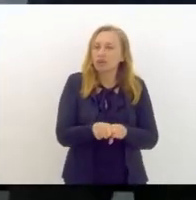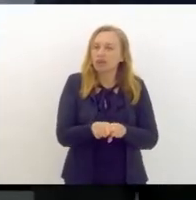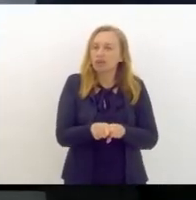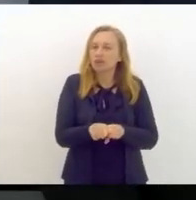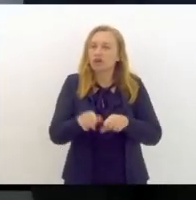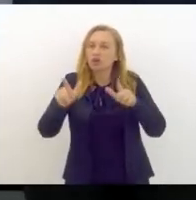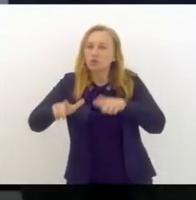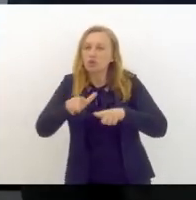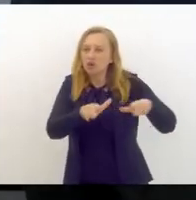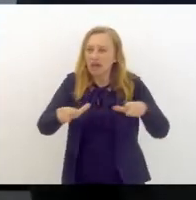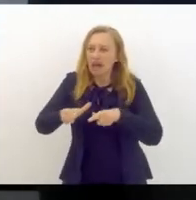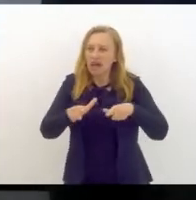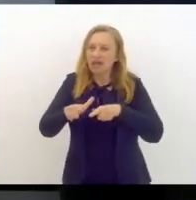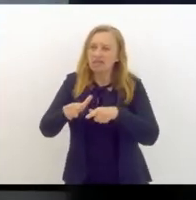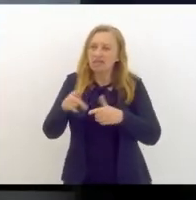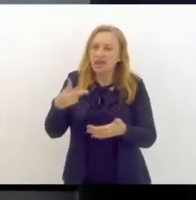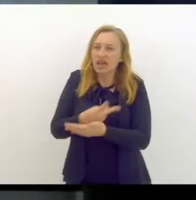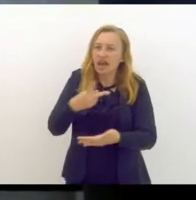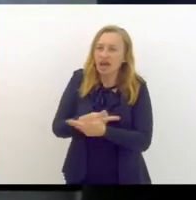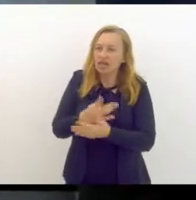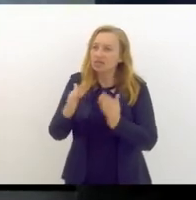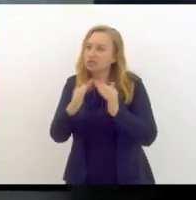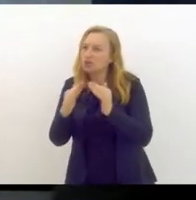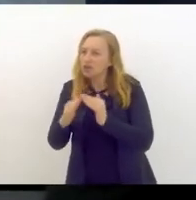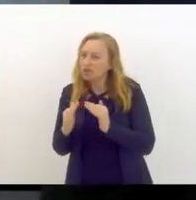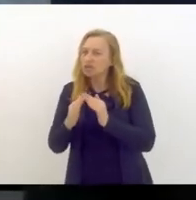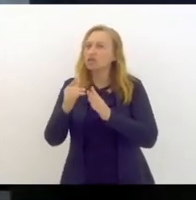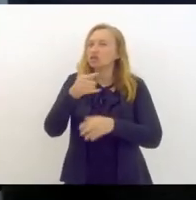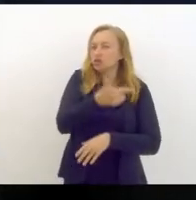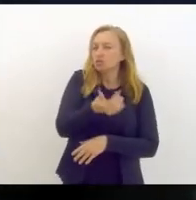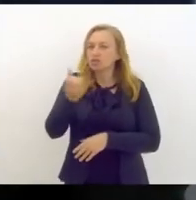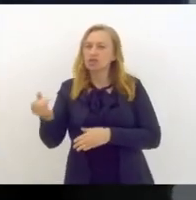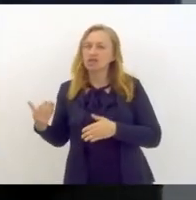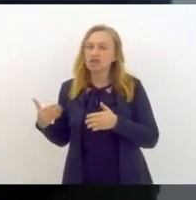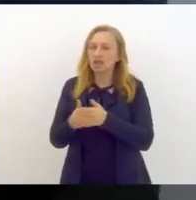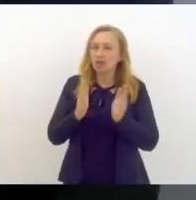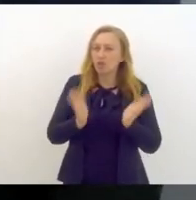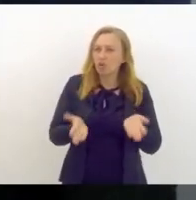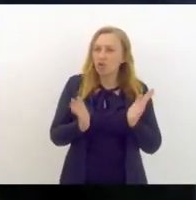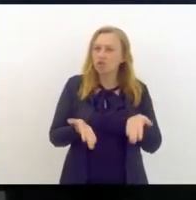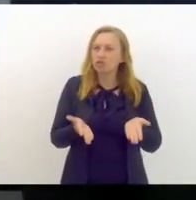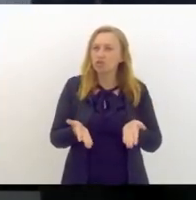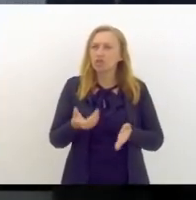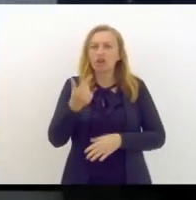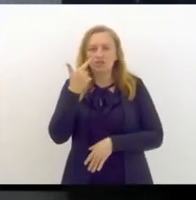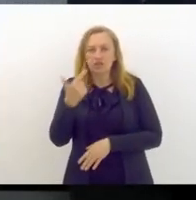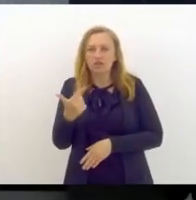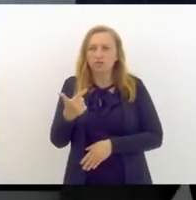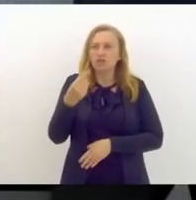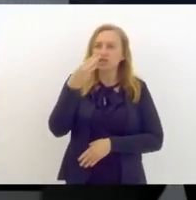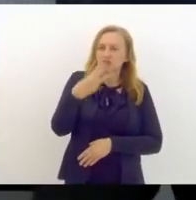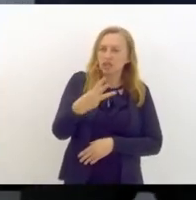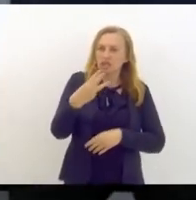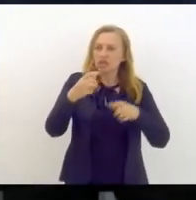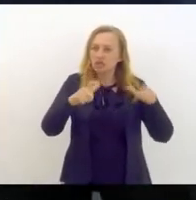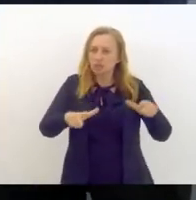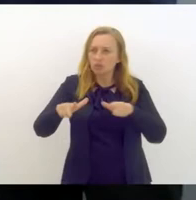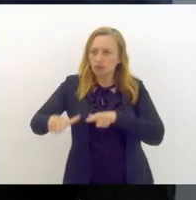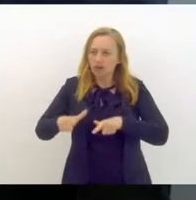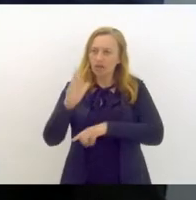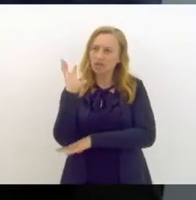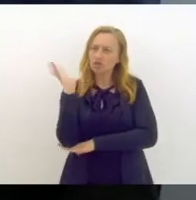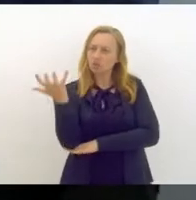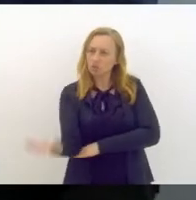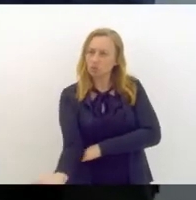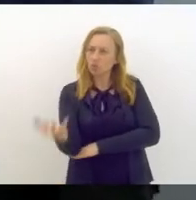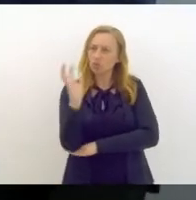em faixa marginal de proteção. Durante 2016 para cá, nós já deflagramos 3 operações de demolição